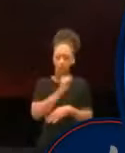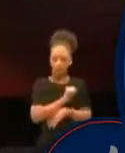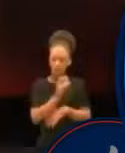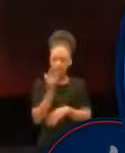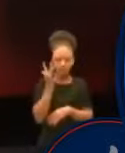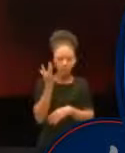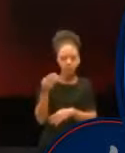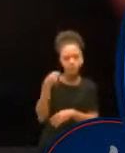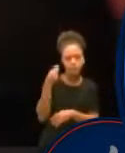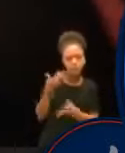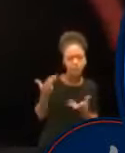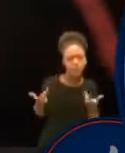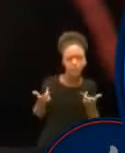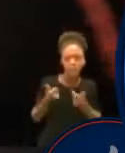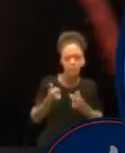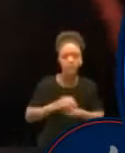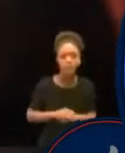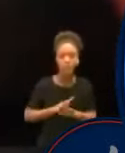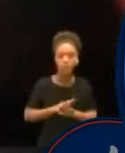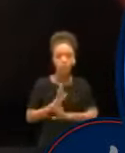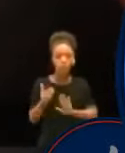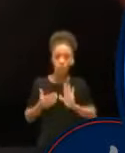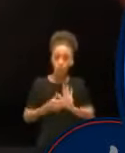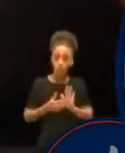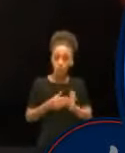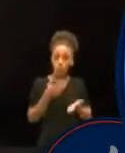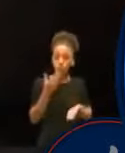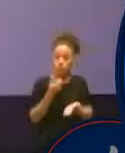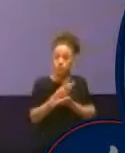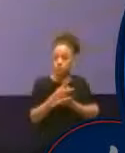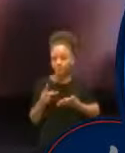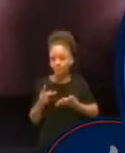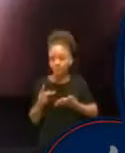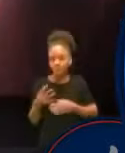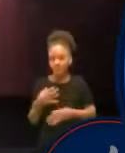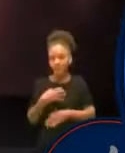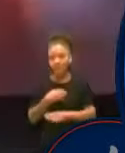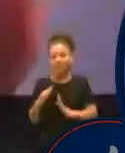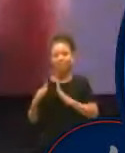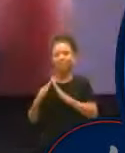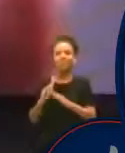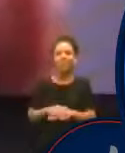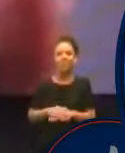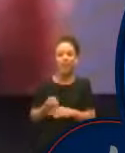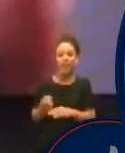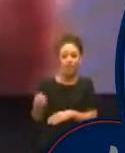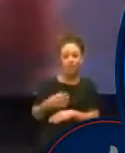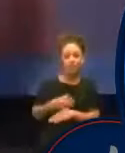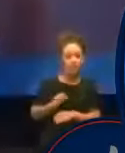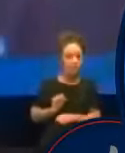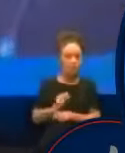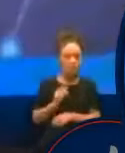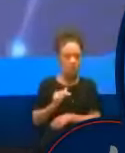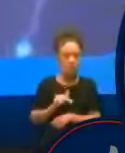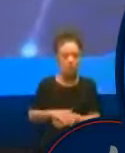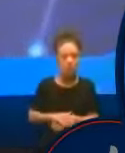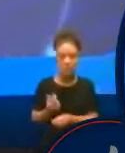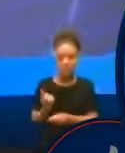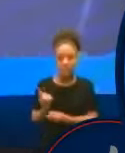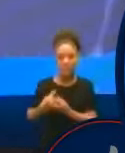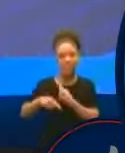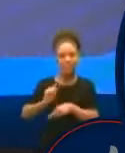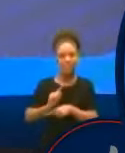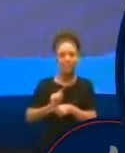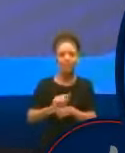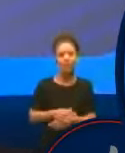e uma experiência incrível. Total, tudo no Super App Casas Bahia. É inovação que não para e que transforma o marketplace via. Eles